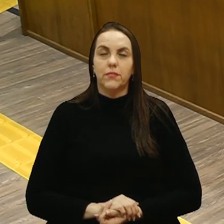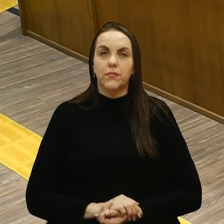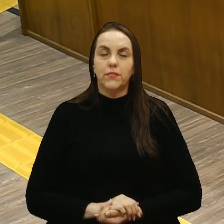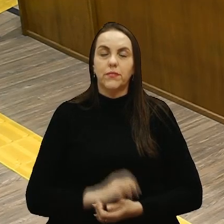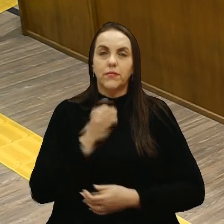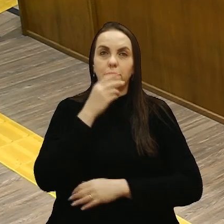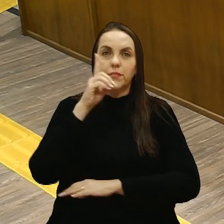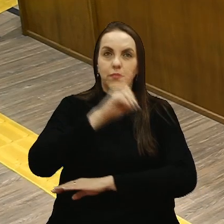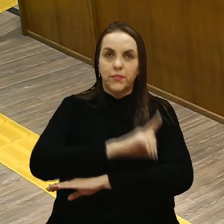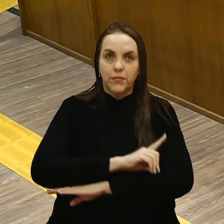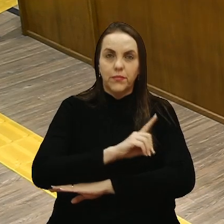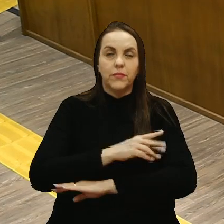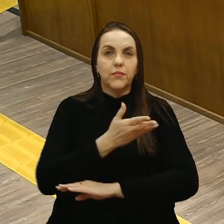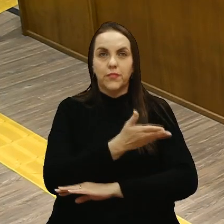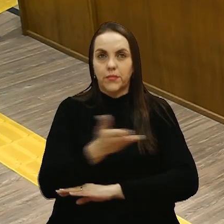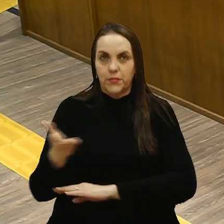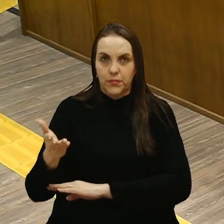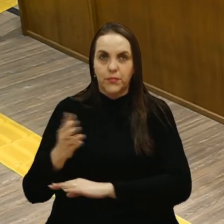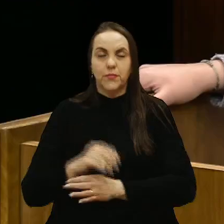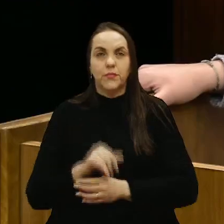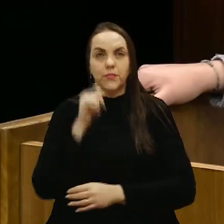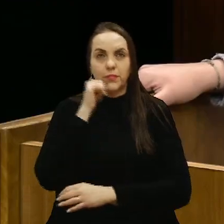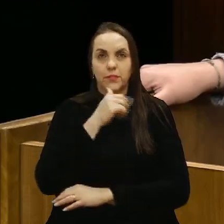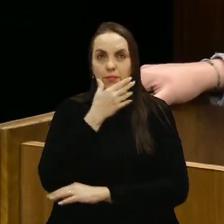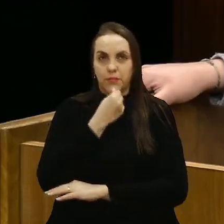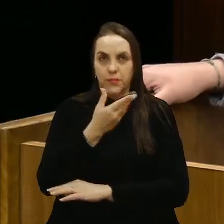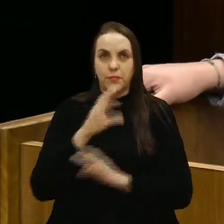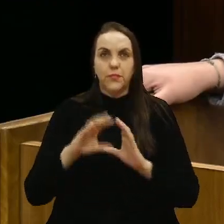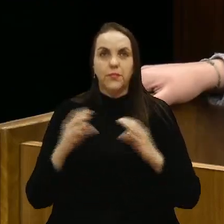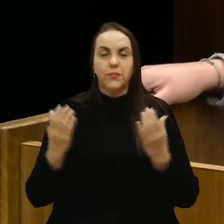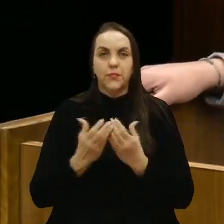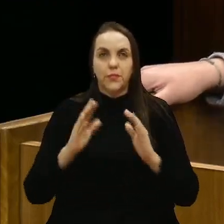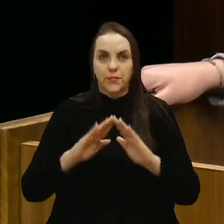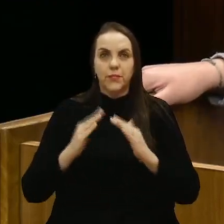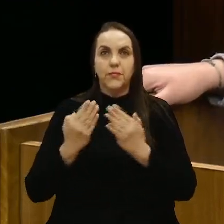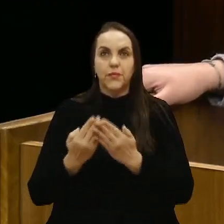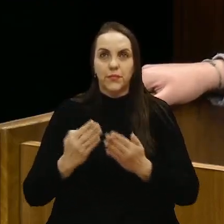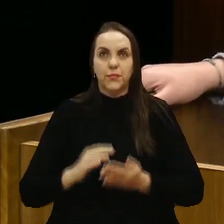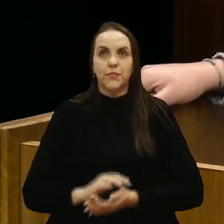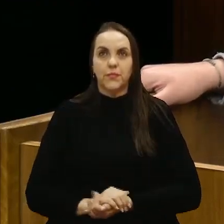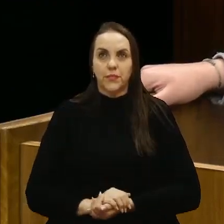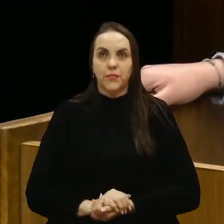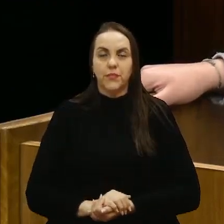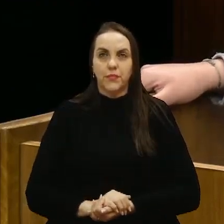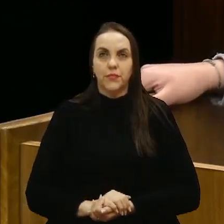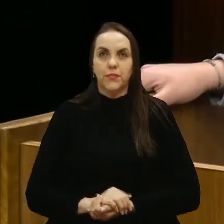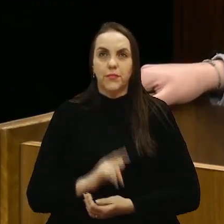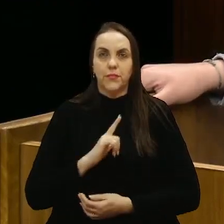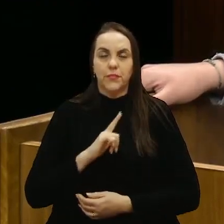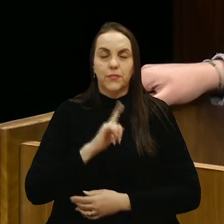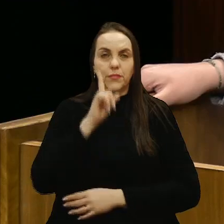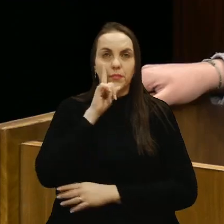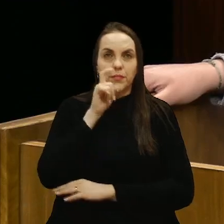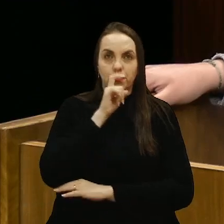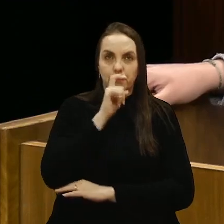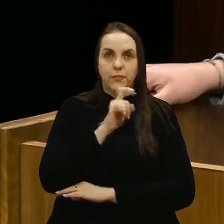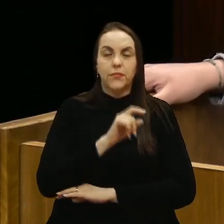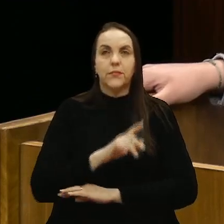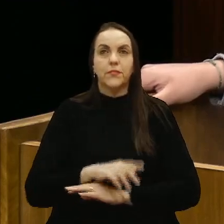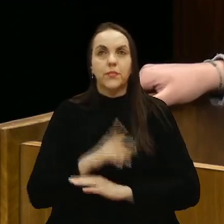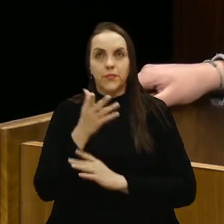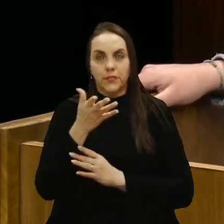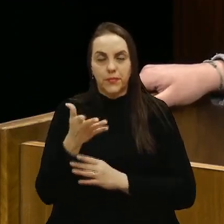Bom dia a todos e todas, à comunidade escolar que está aqui, aos pais, às mães,